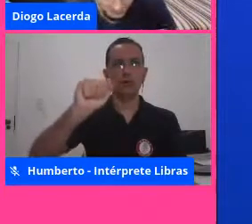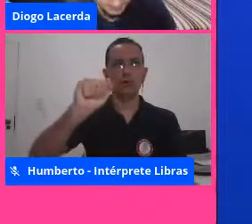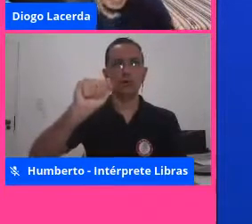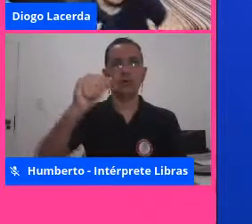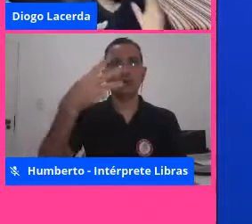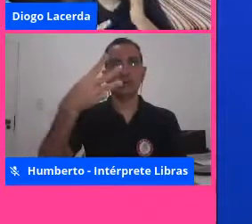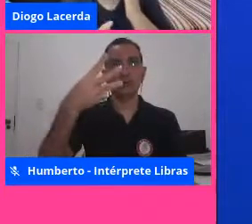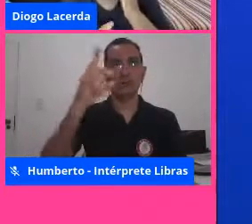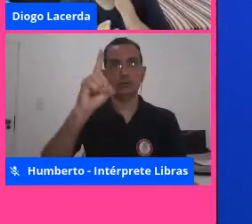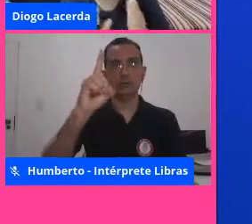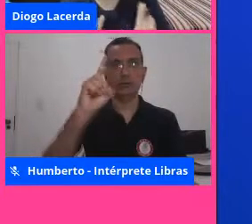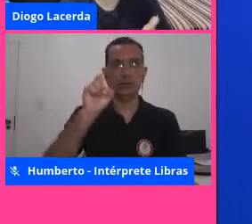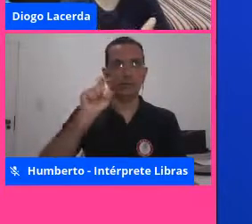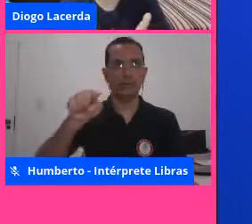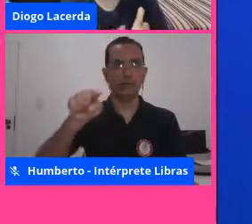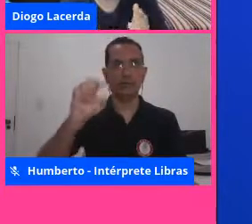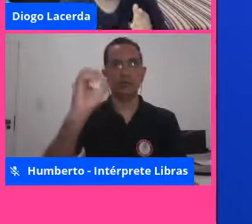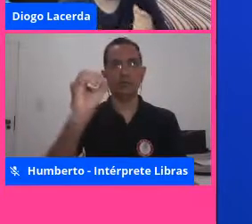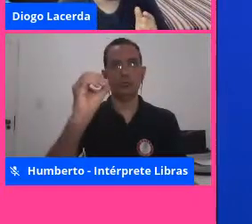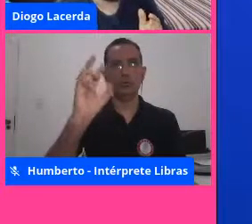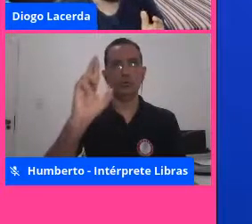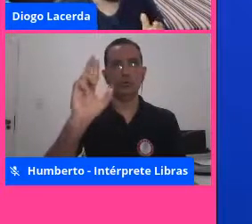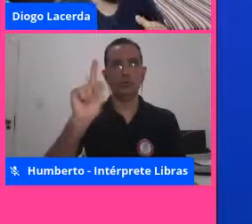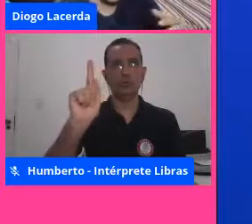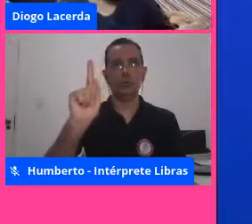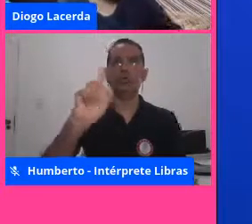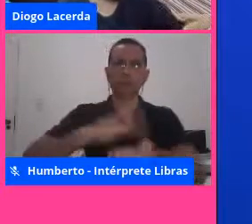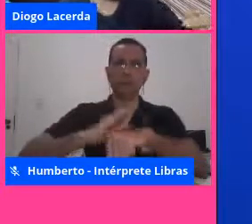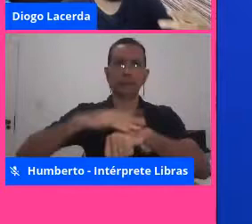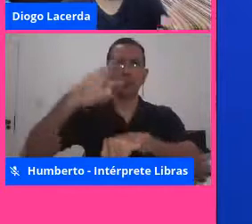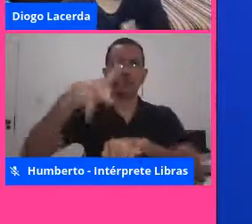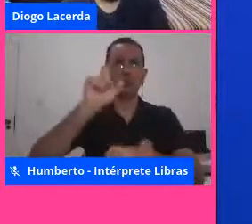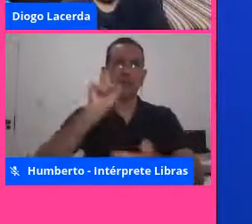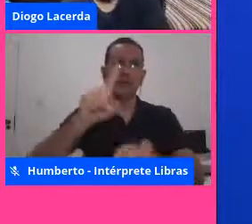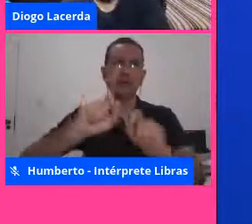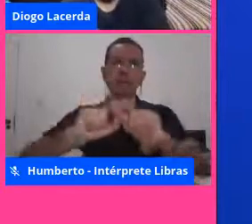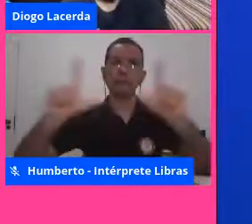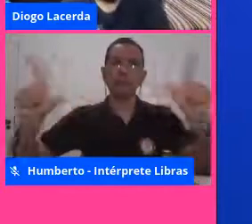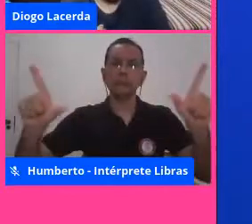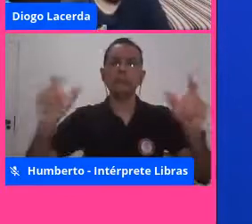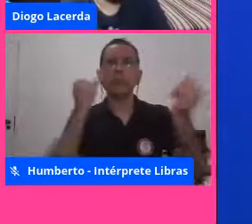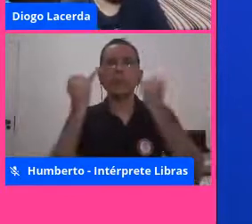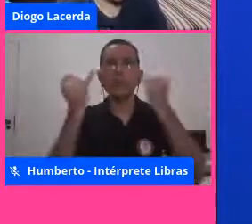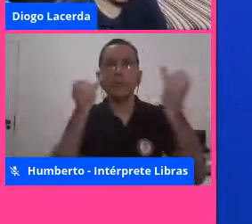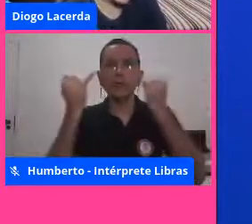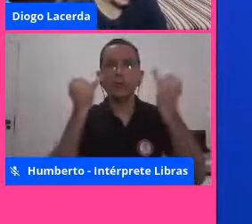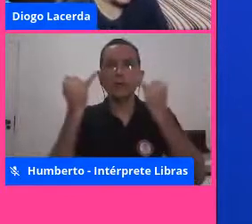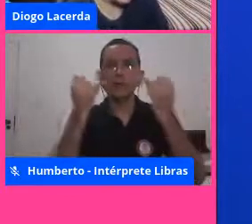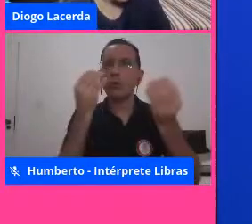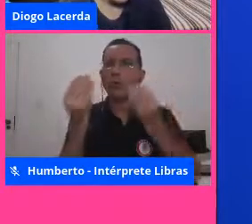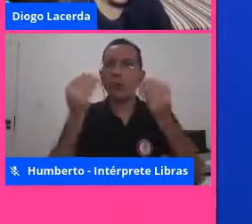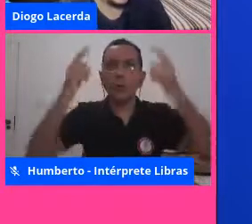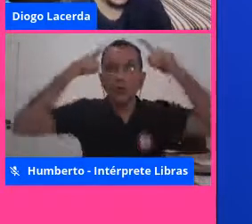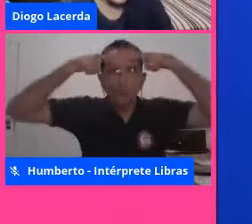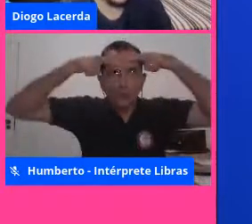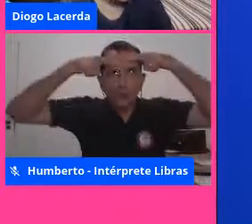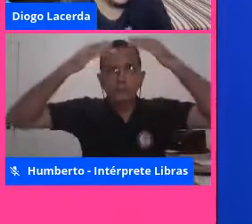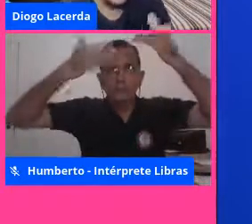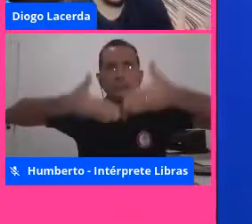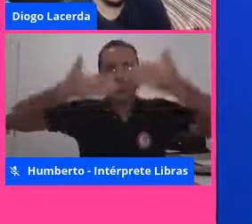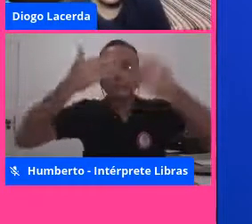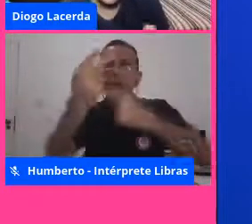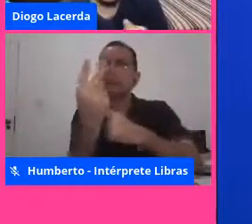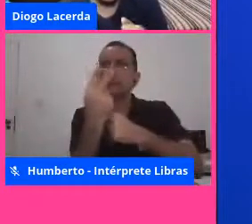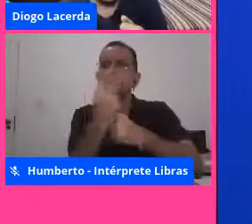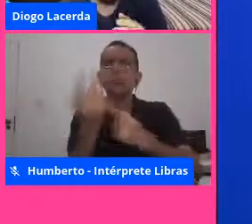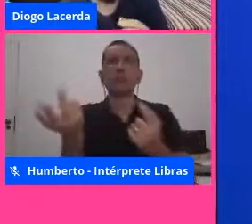com o objetivo de reunir as informações de protetores faciais, né? Porque existem